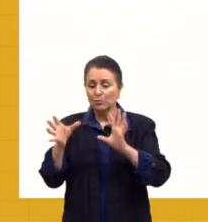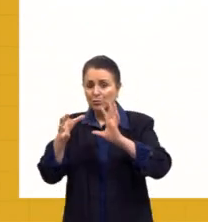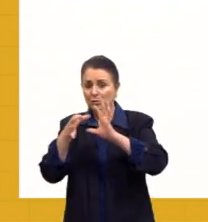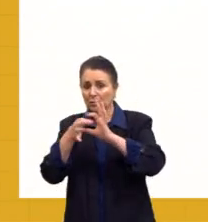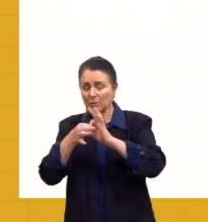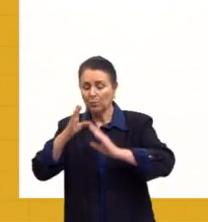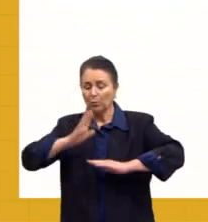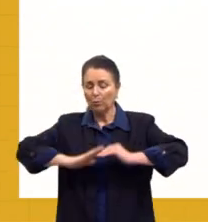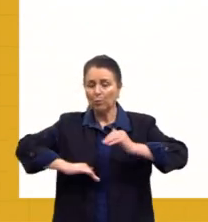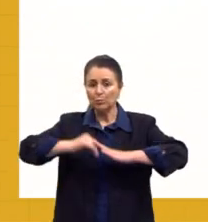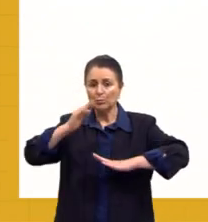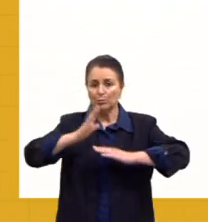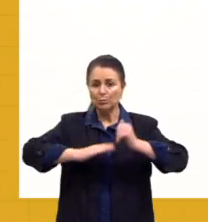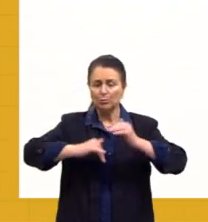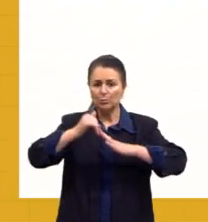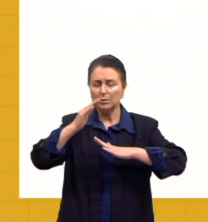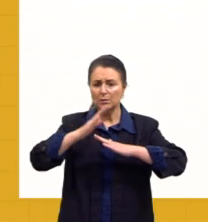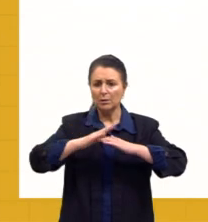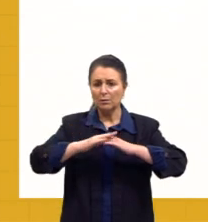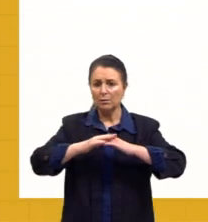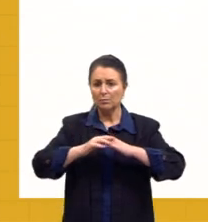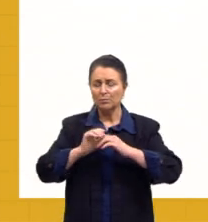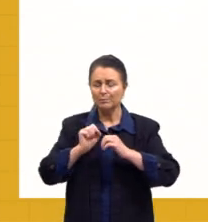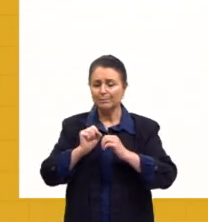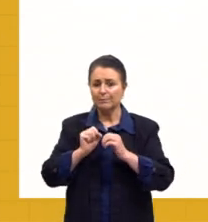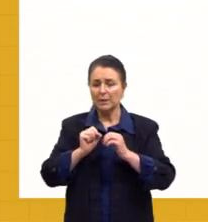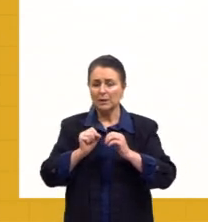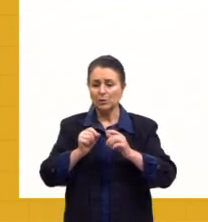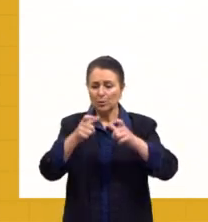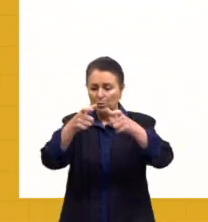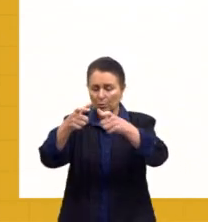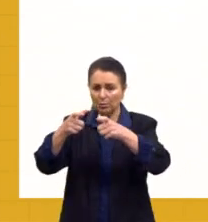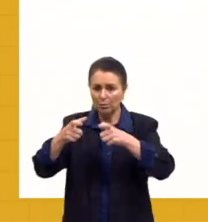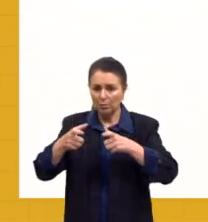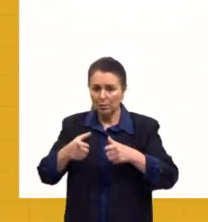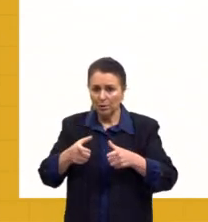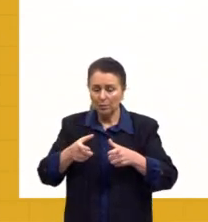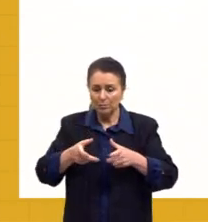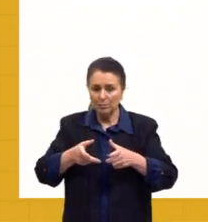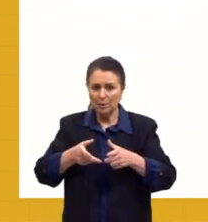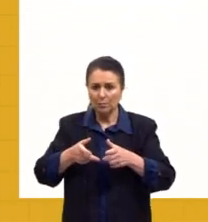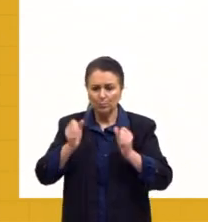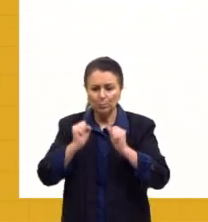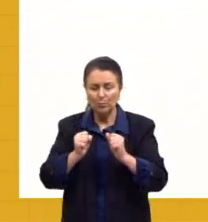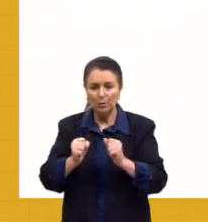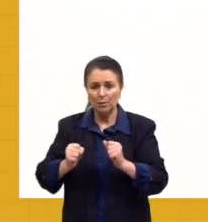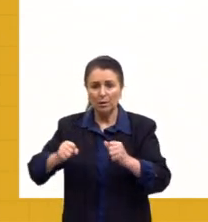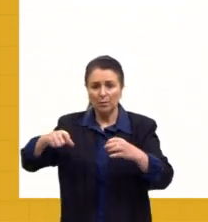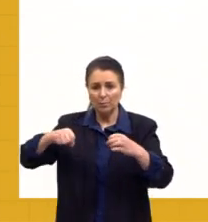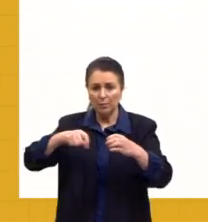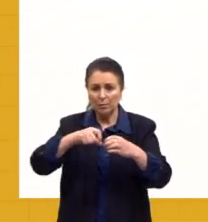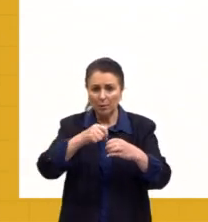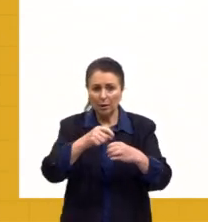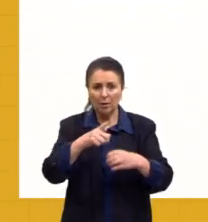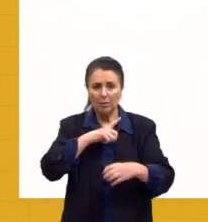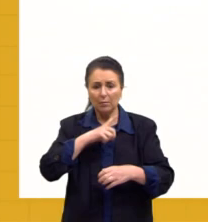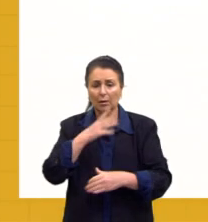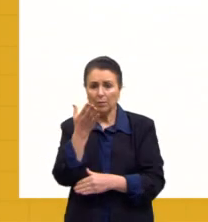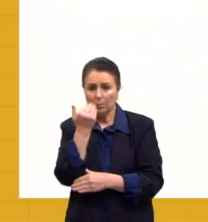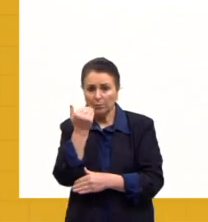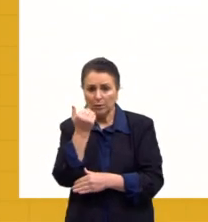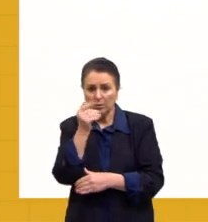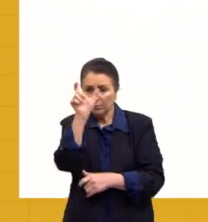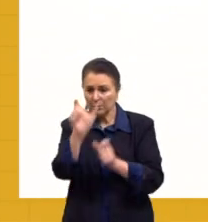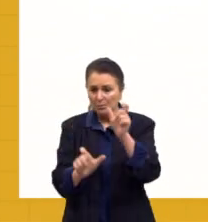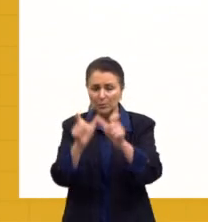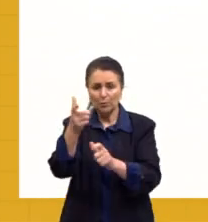construção aí de locais aí para tu poder plantar né E tem uma subsistência inclusive as pessoas